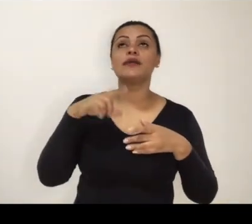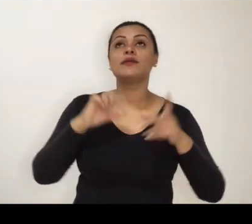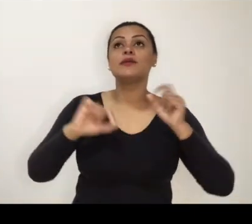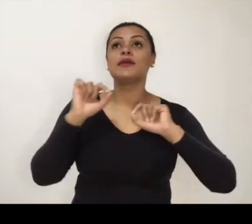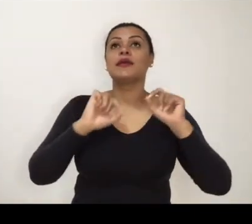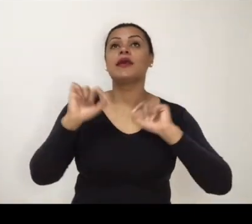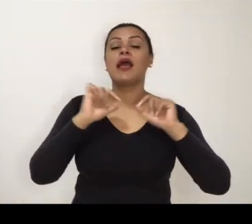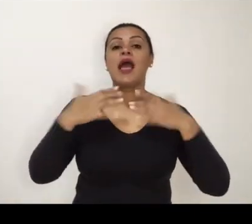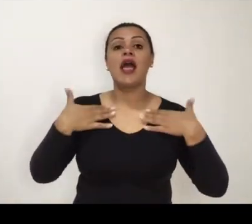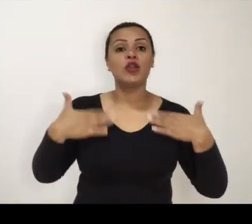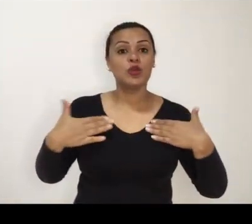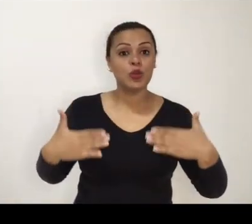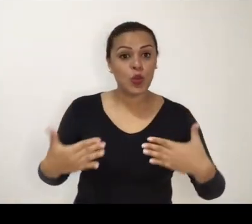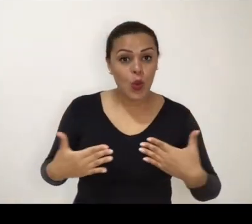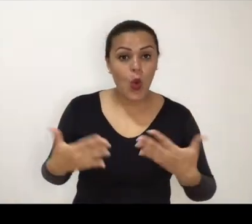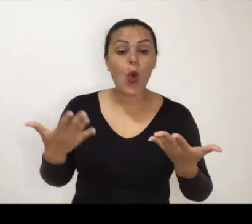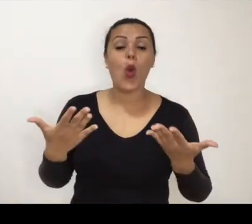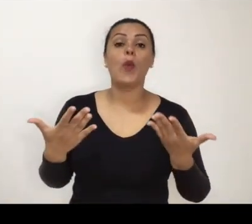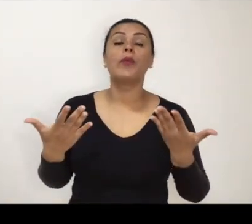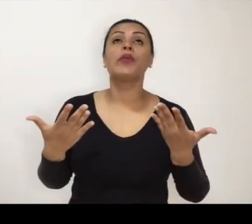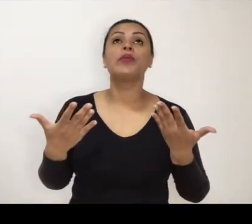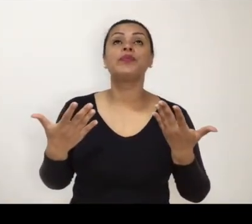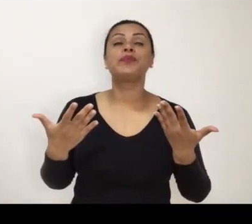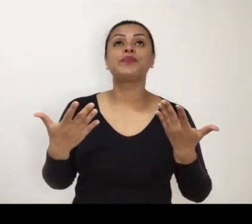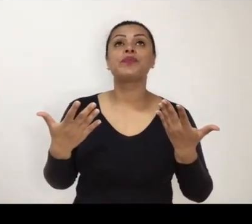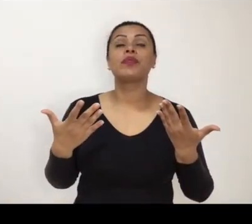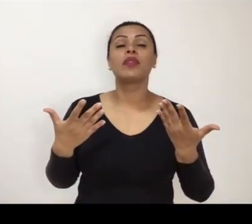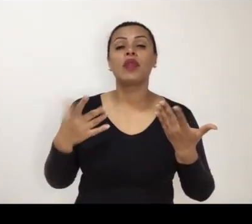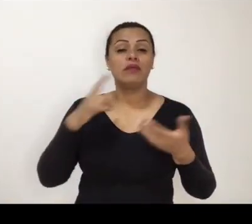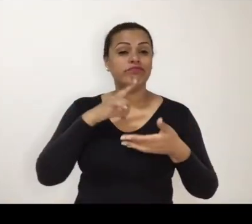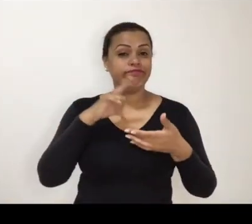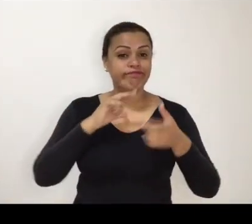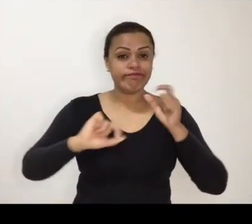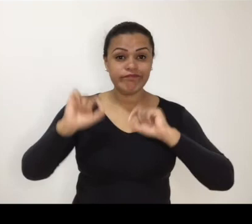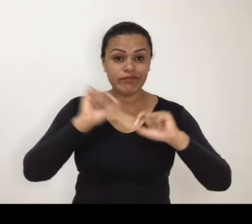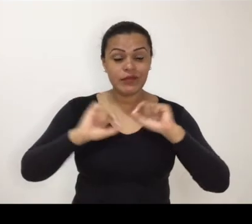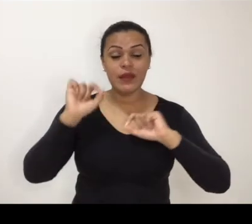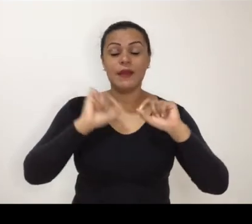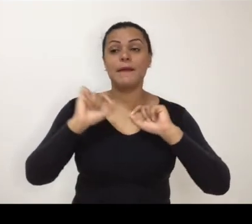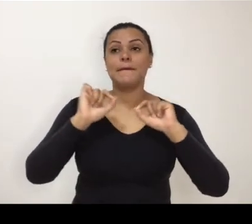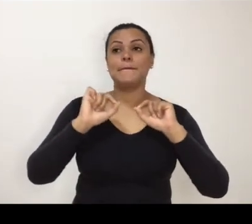cada vez, nas condições que existem, de uma certa